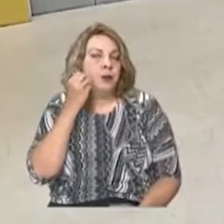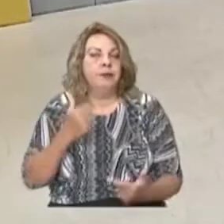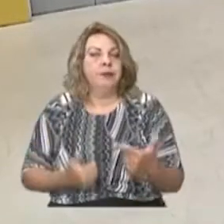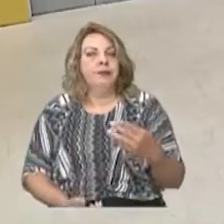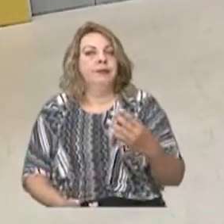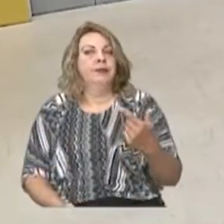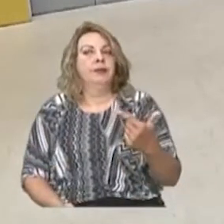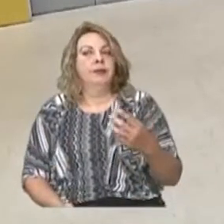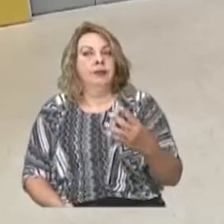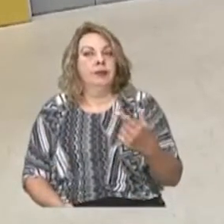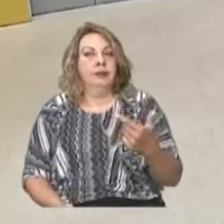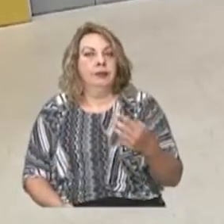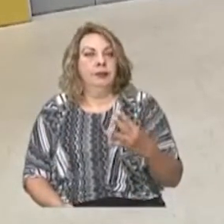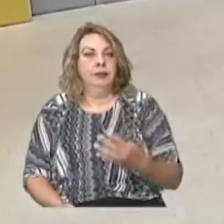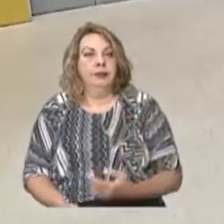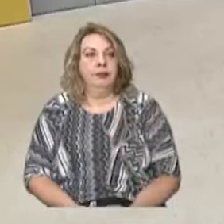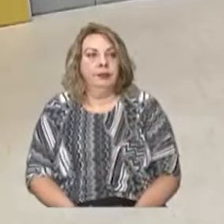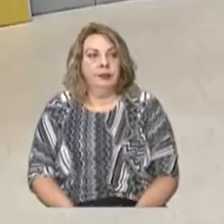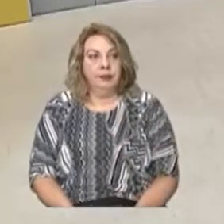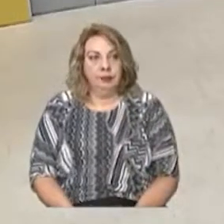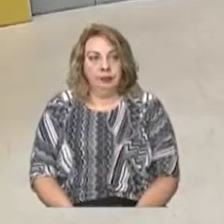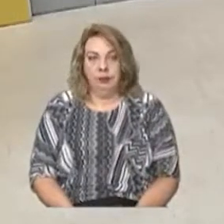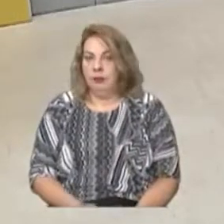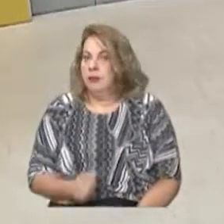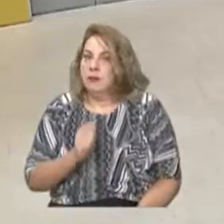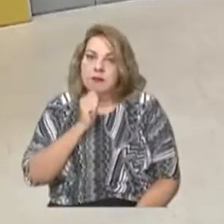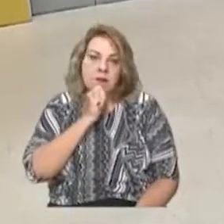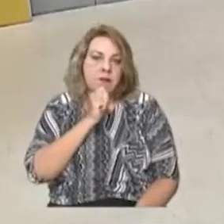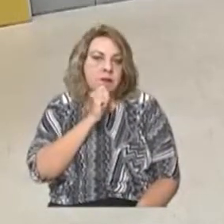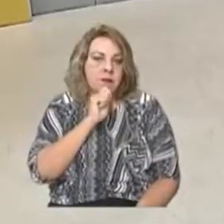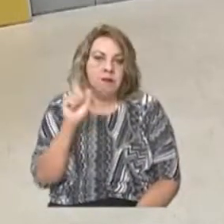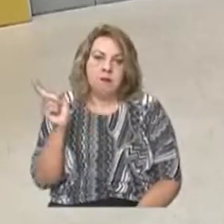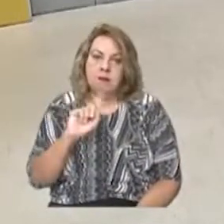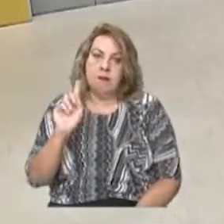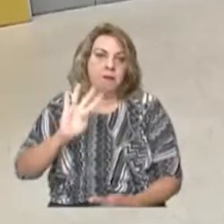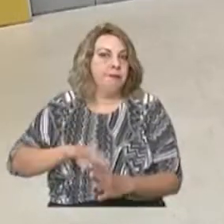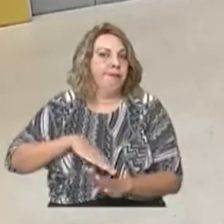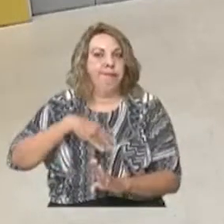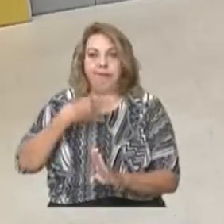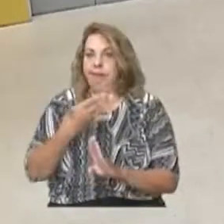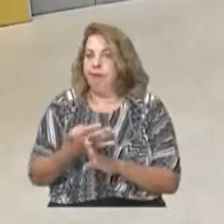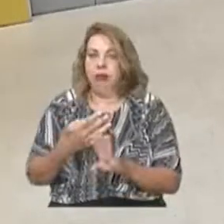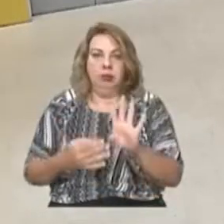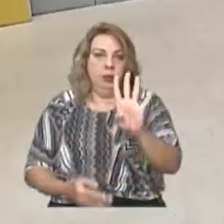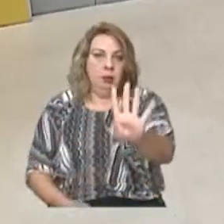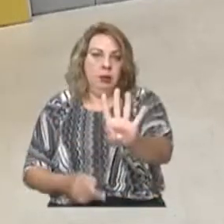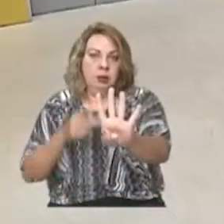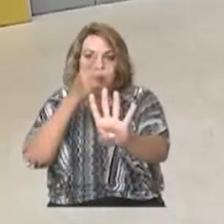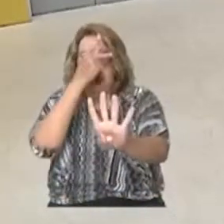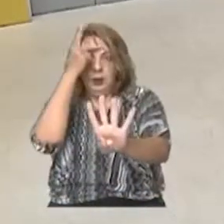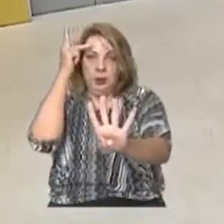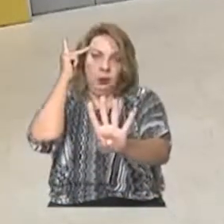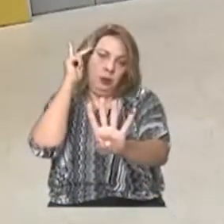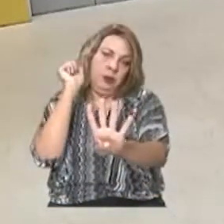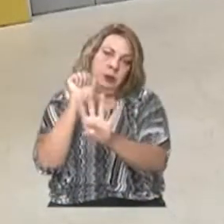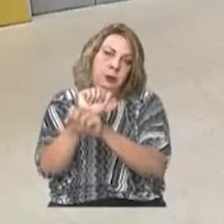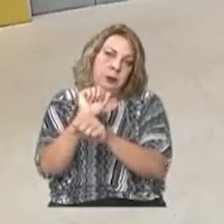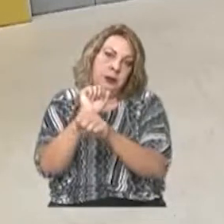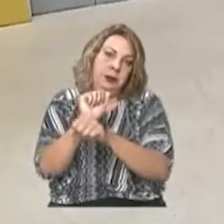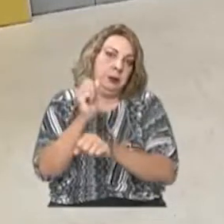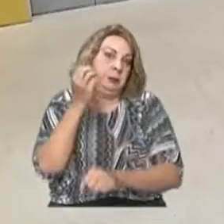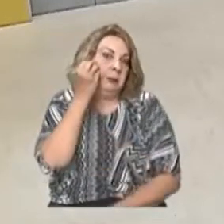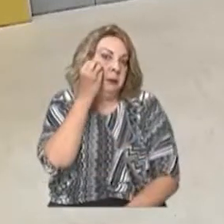24, 24. Não decidiu, que dobrou aí a oportunidade minha... de mais gente que aí, ó. Isso? Quatro títulos